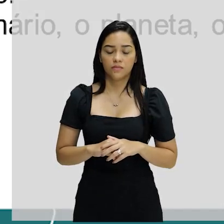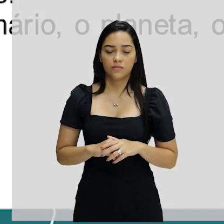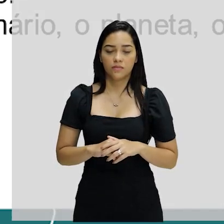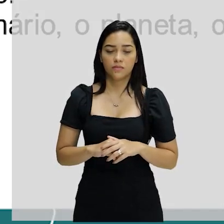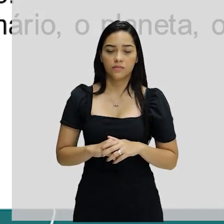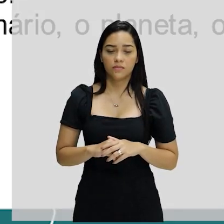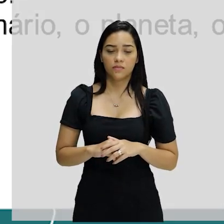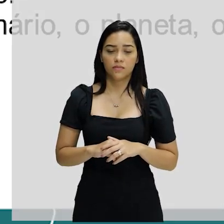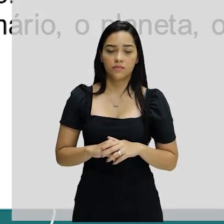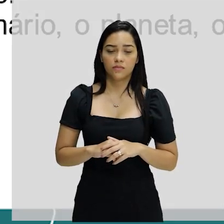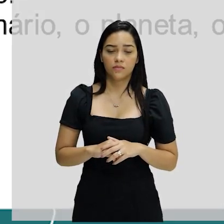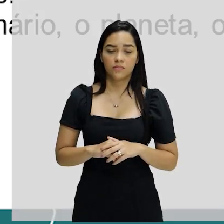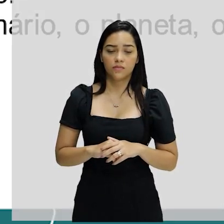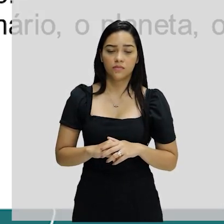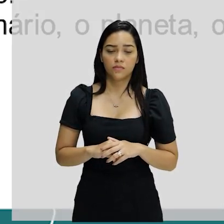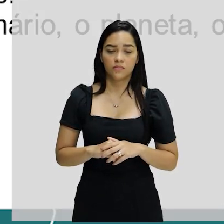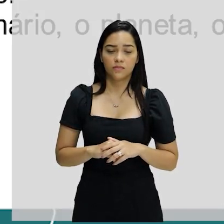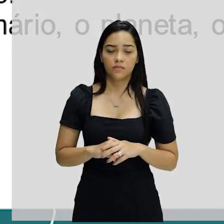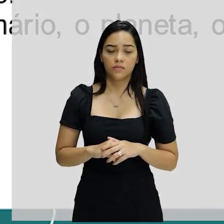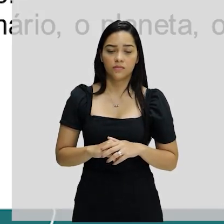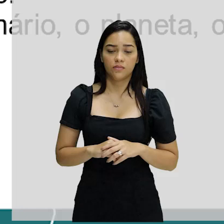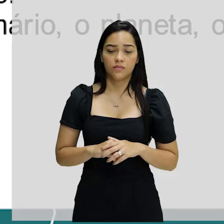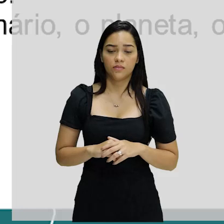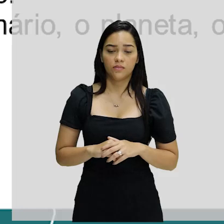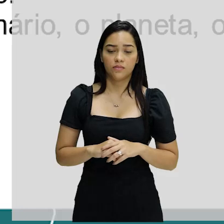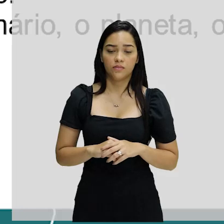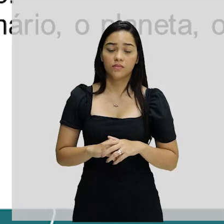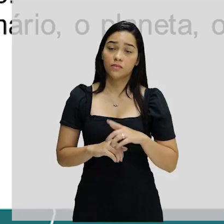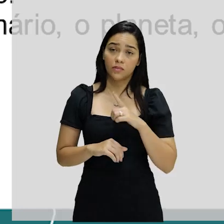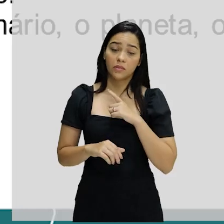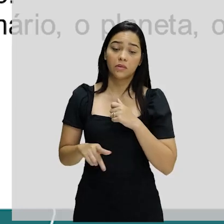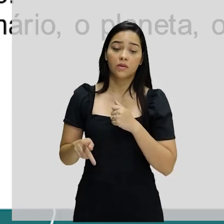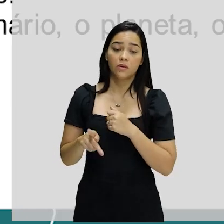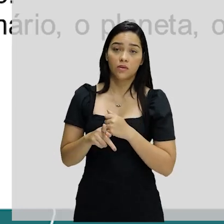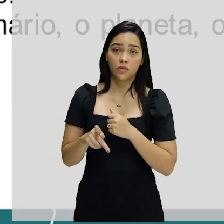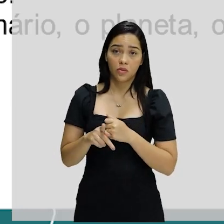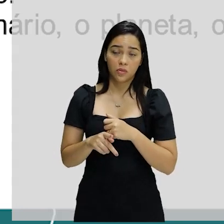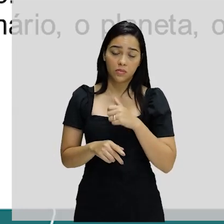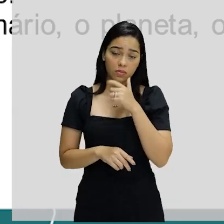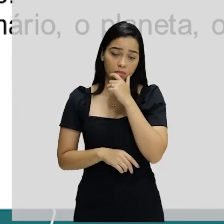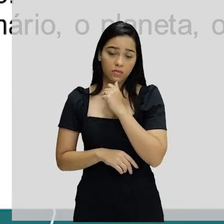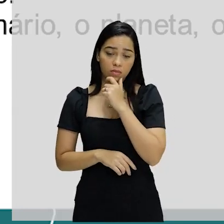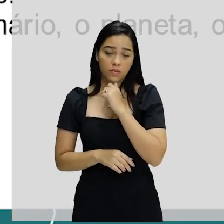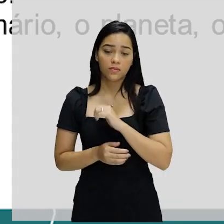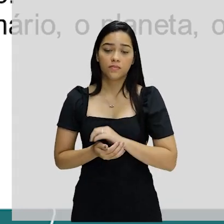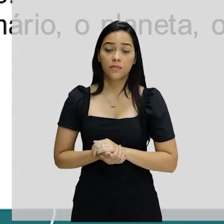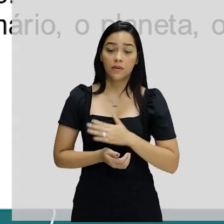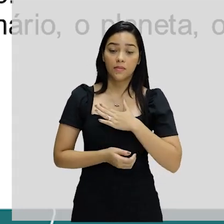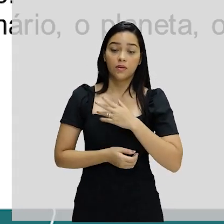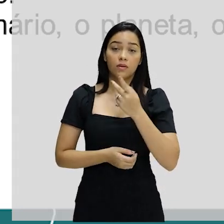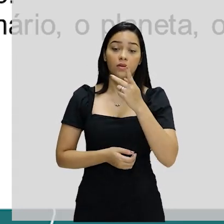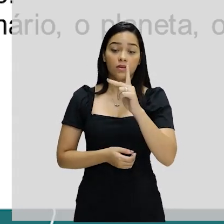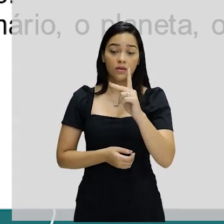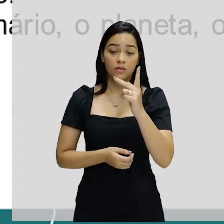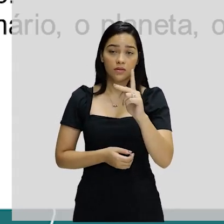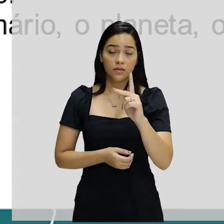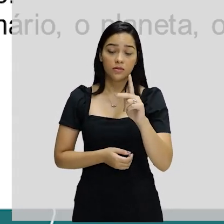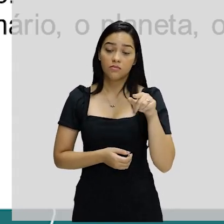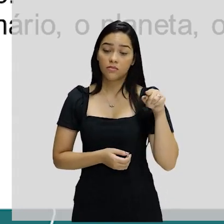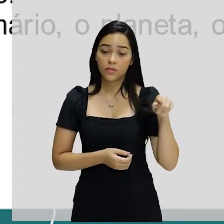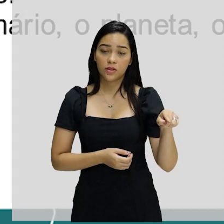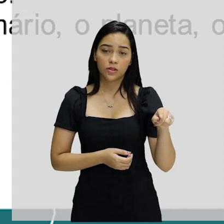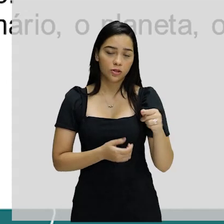os, uns, que admitem pronomes adjetivos masculinos, meu, teu,